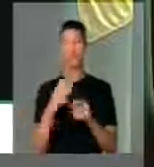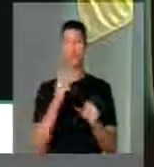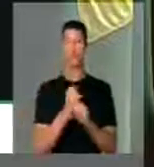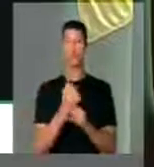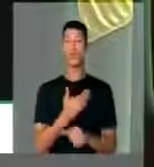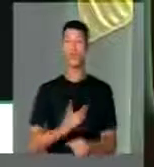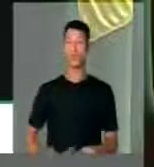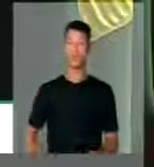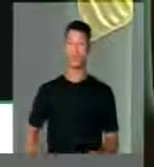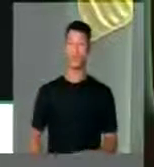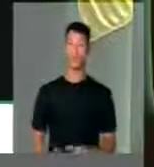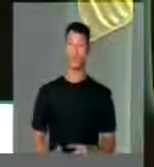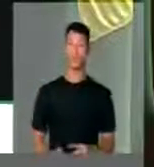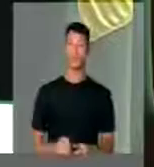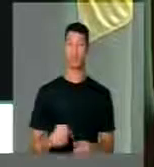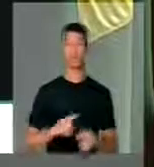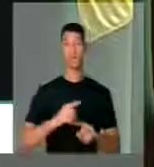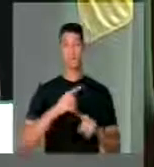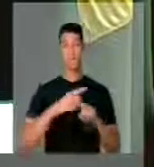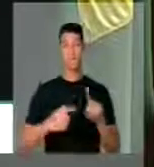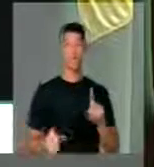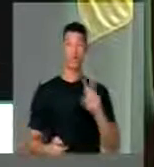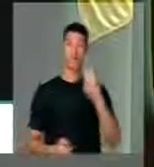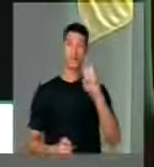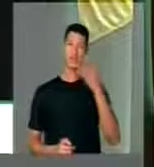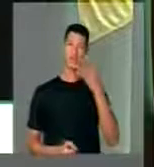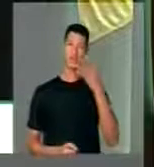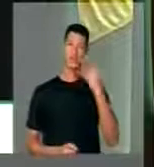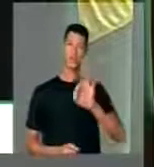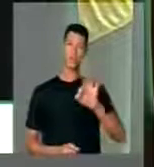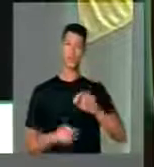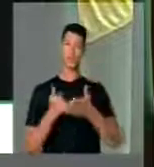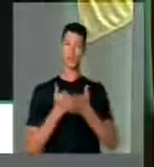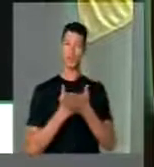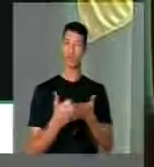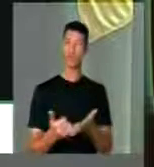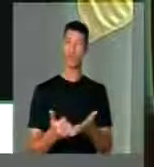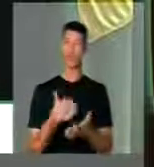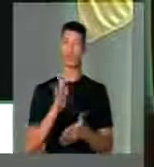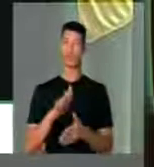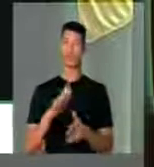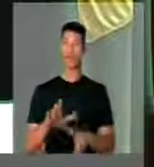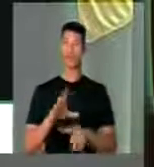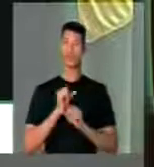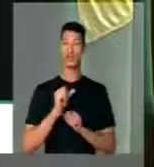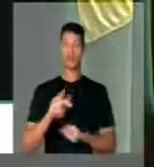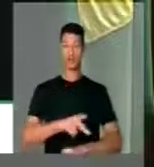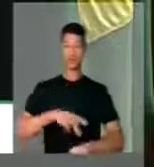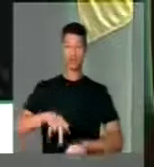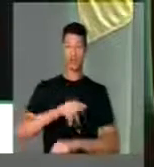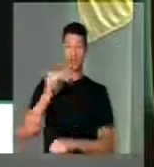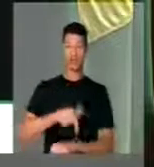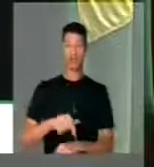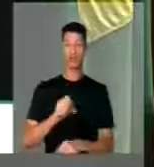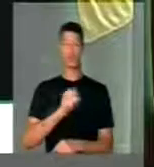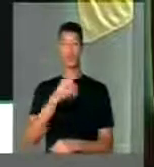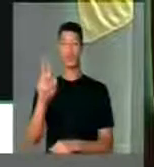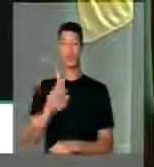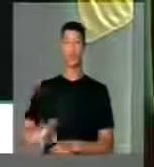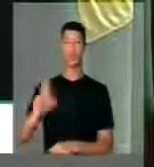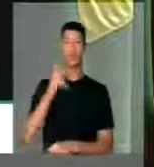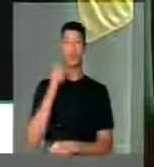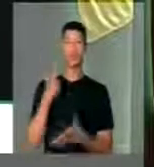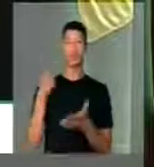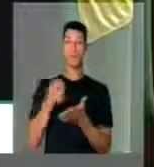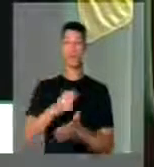contas do governo. Mais da metade, 54% dos impostos que são arrecadados neste país são utilizados